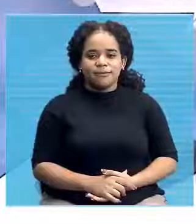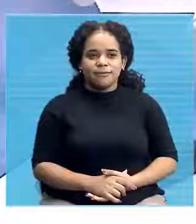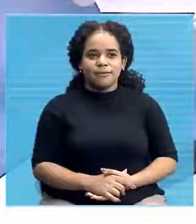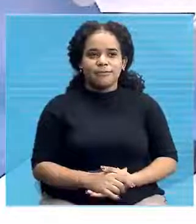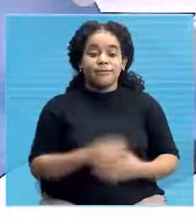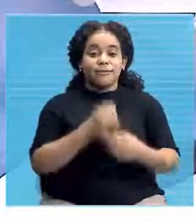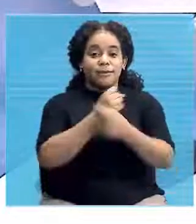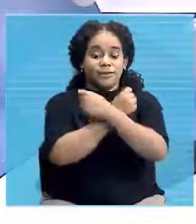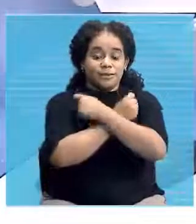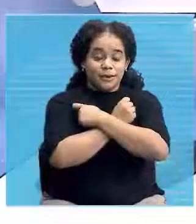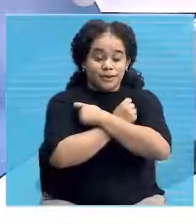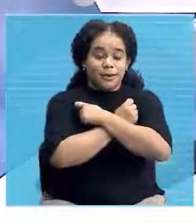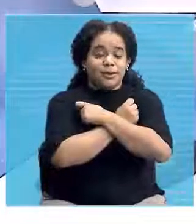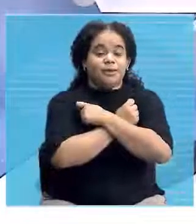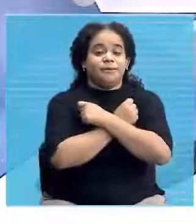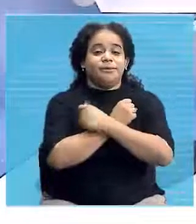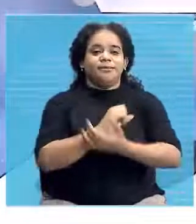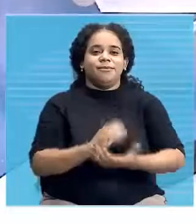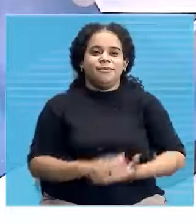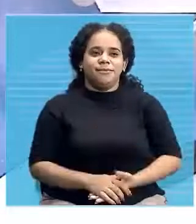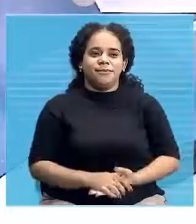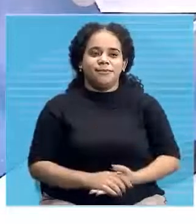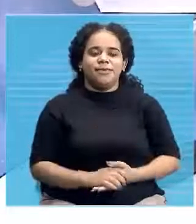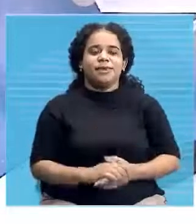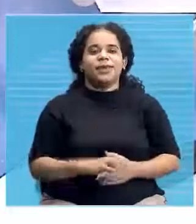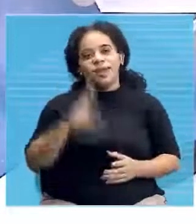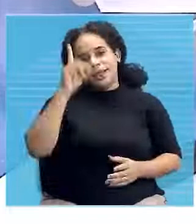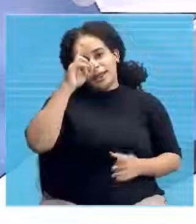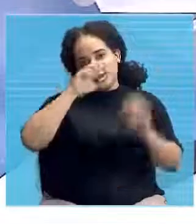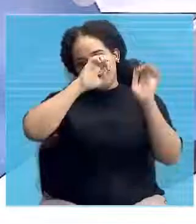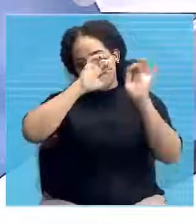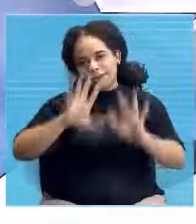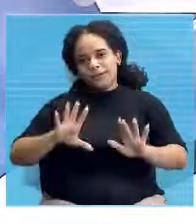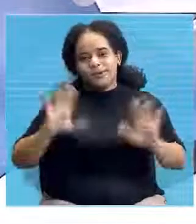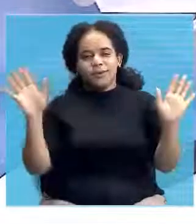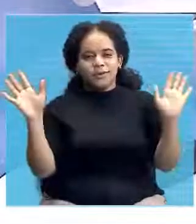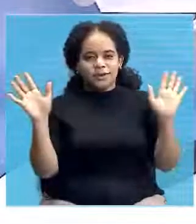Um abraço a todos vocês. Fiquem